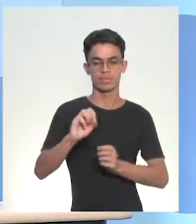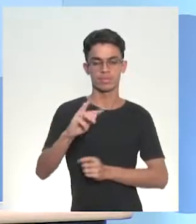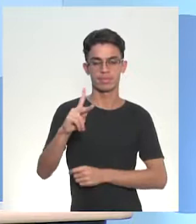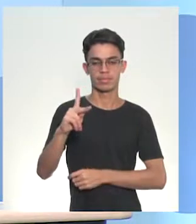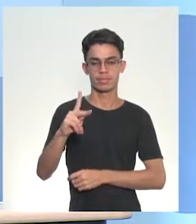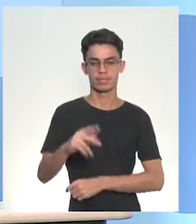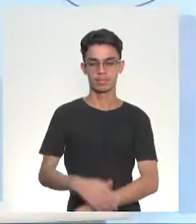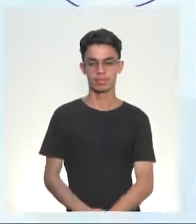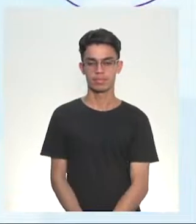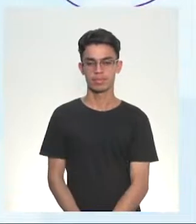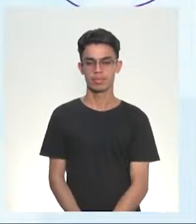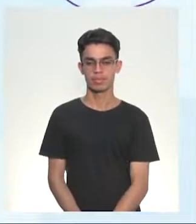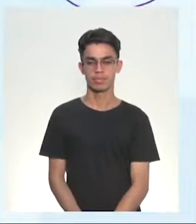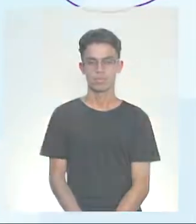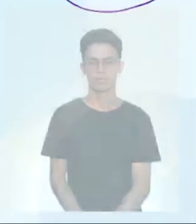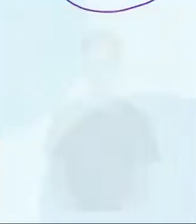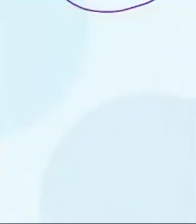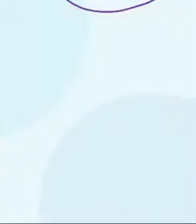pessoal?